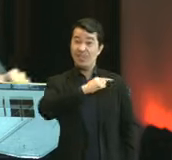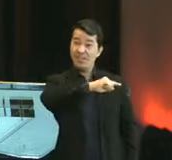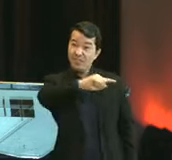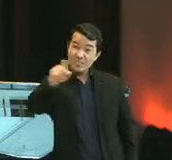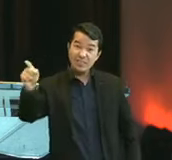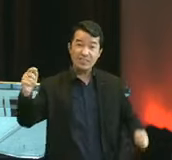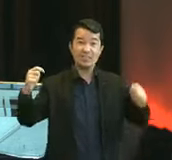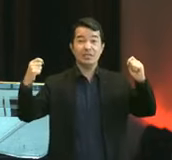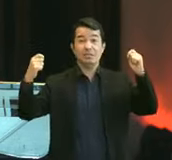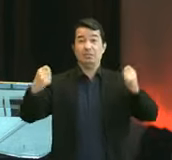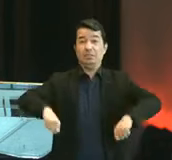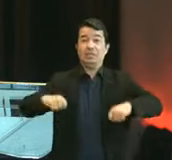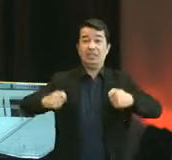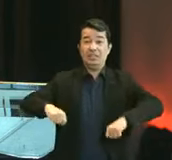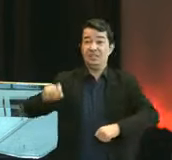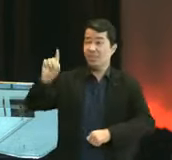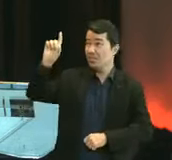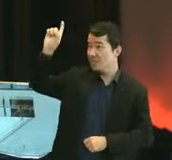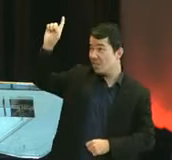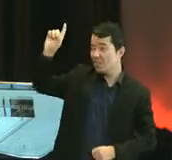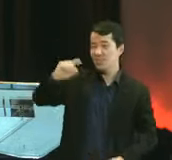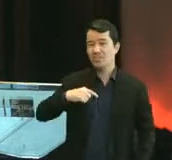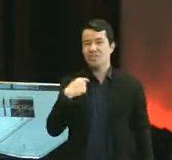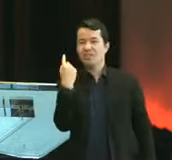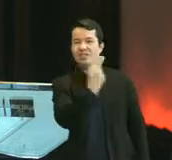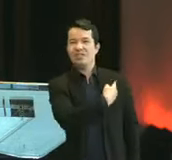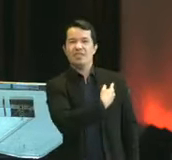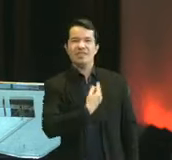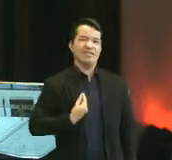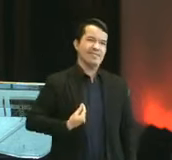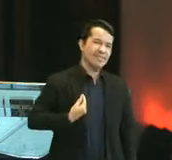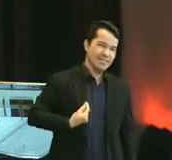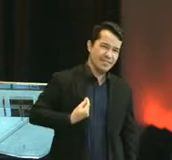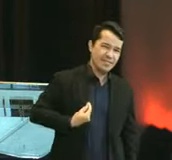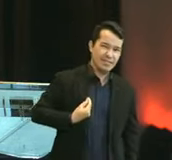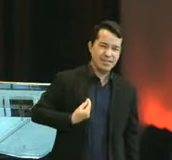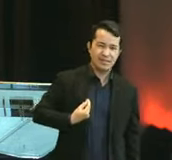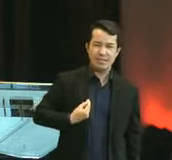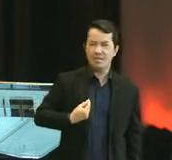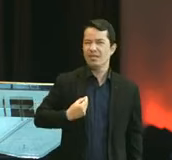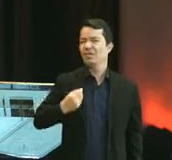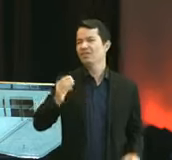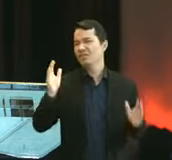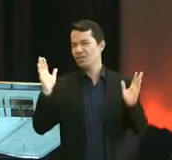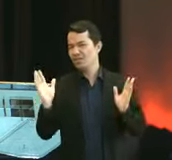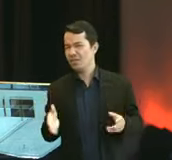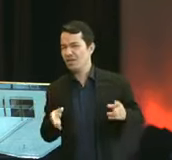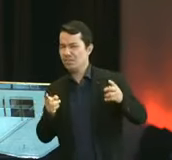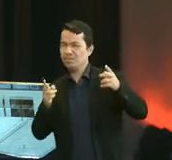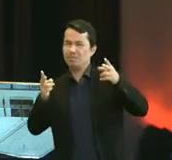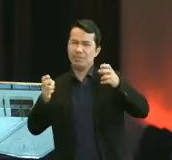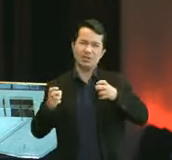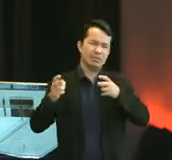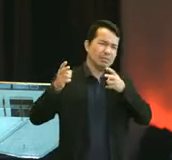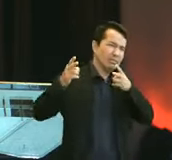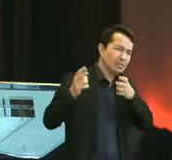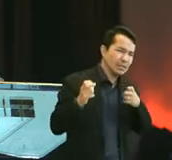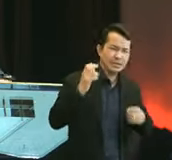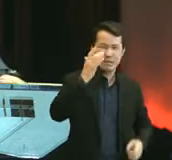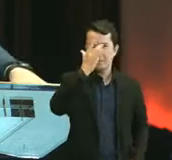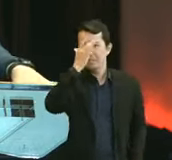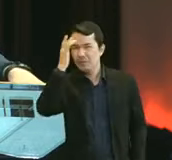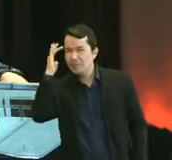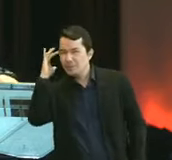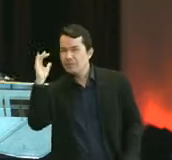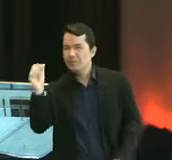de Deus. Eu vejo muitas pessoas tentando fazer a obra de Deus sem Deus. É por isso